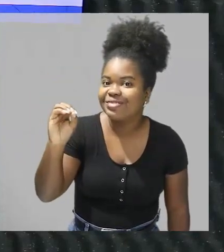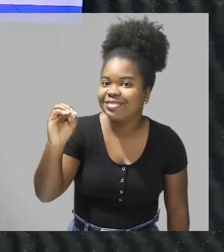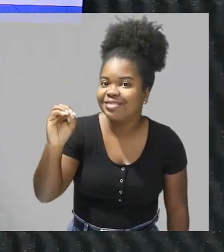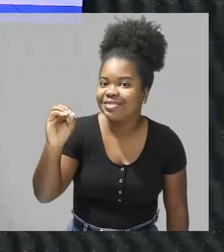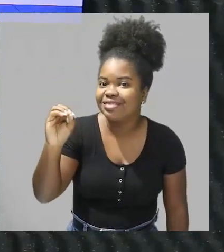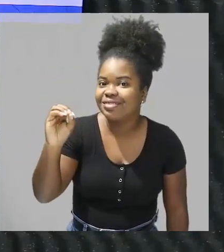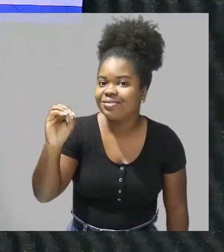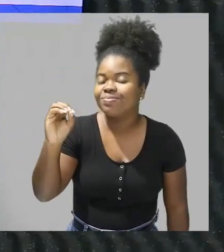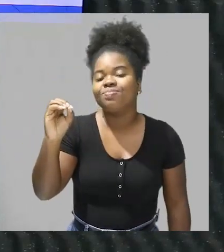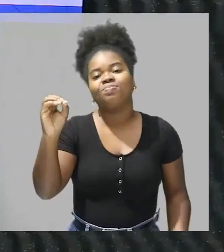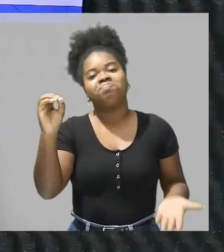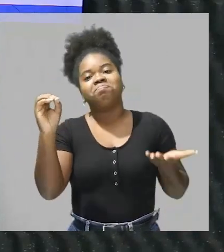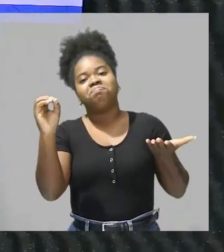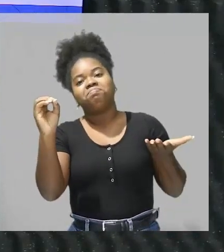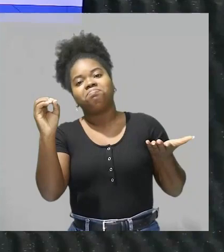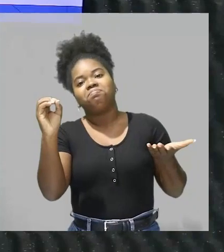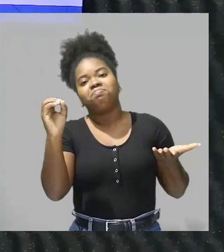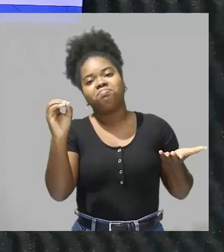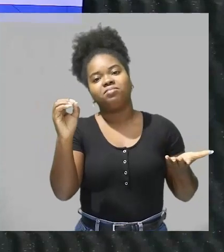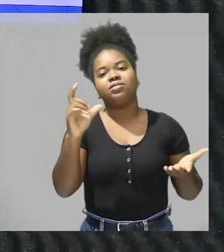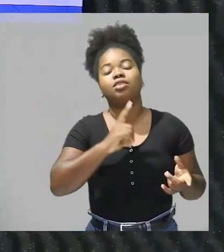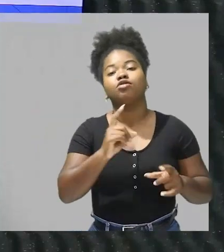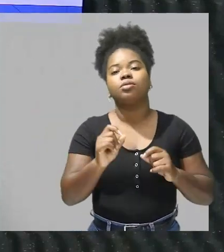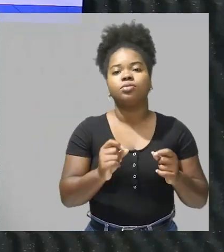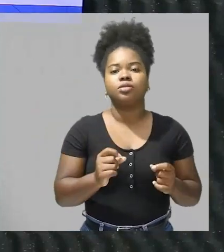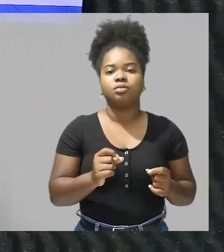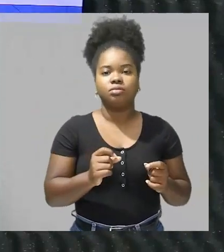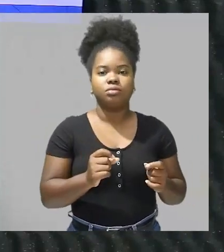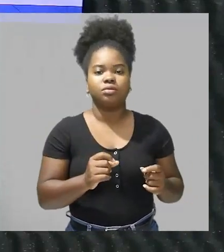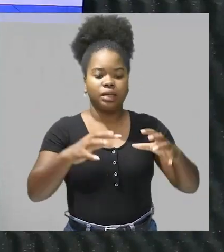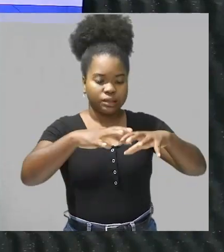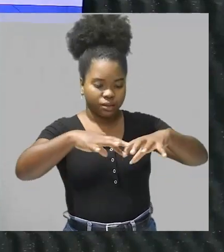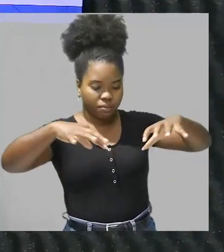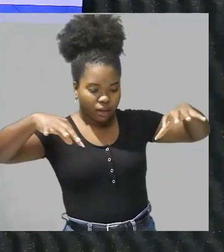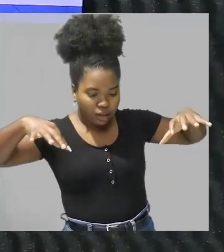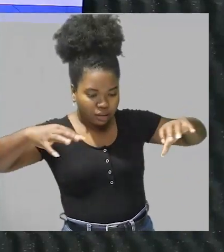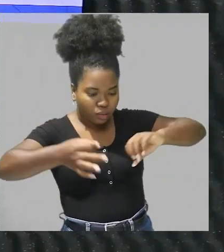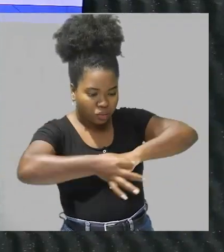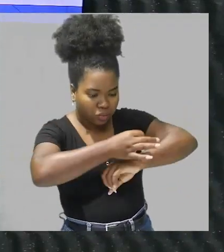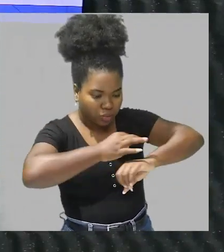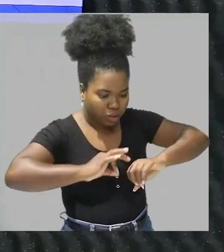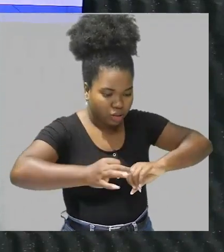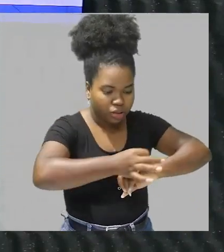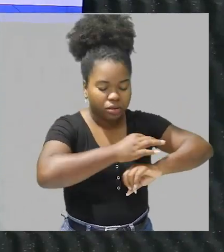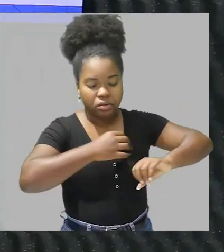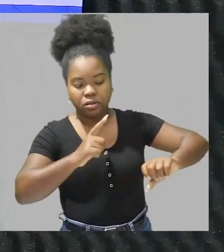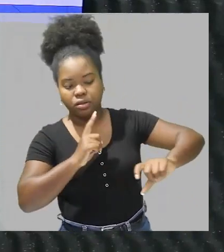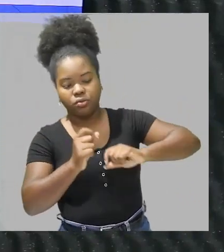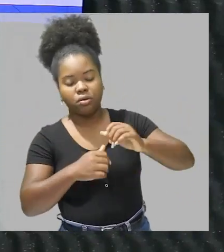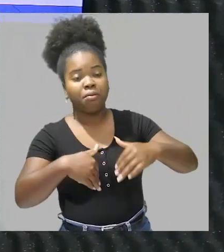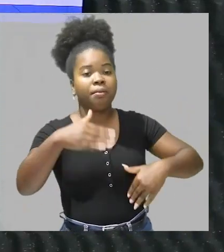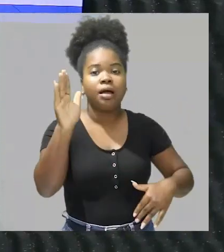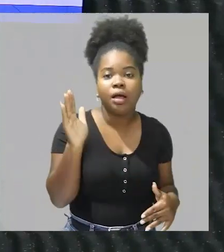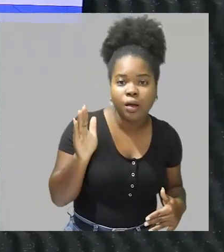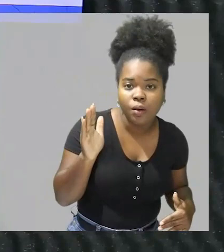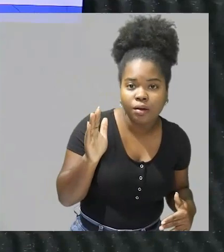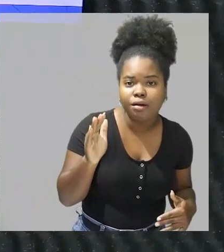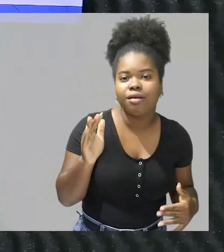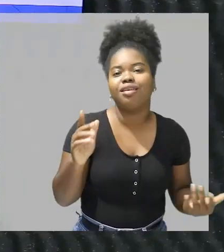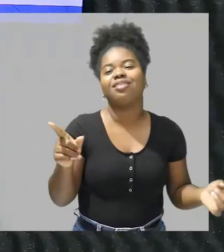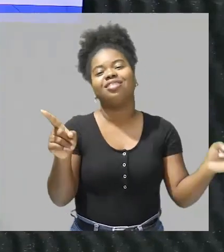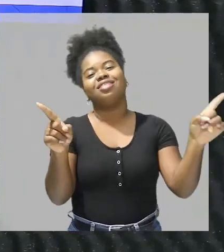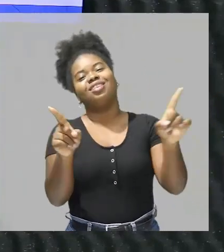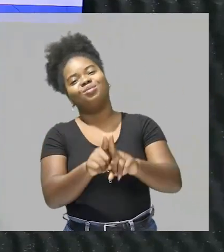retendo através de filtros aquelas aquelas partículas que vão prestar um diâmetro maior também